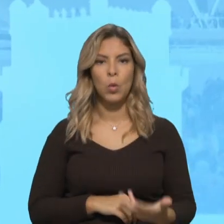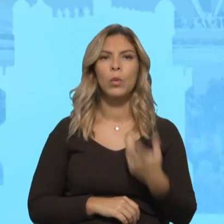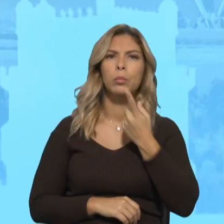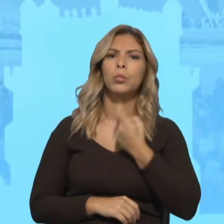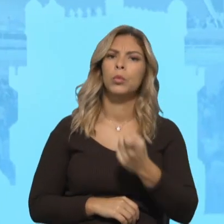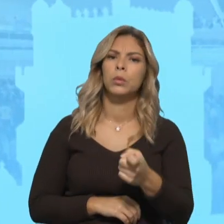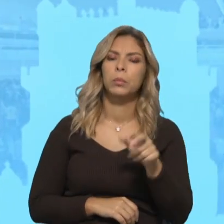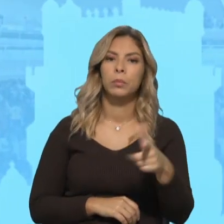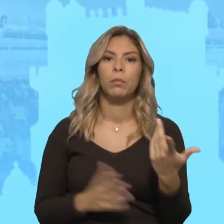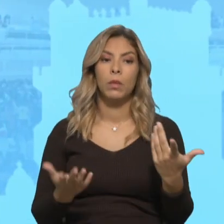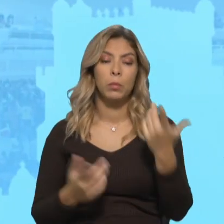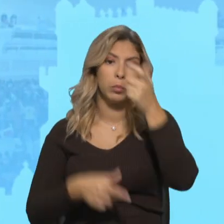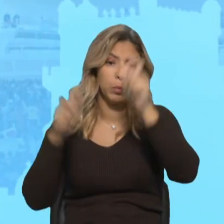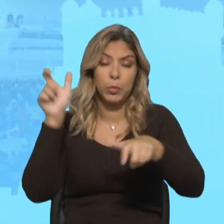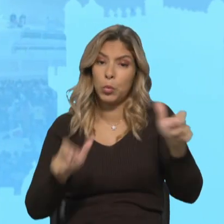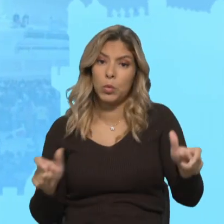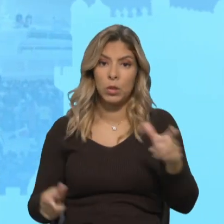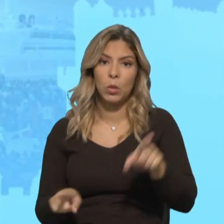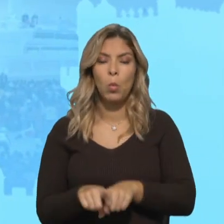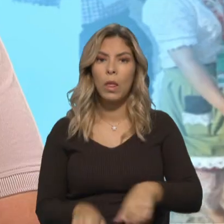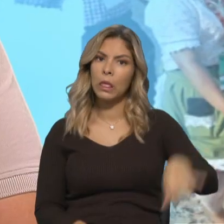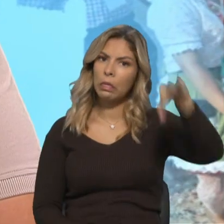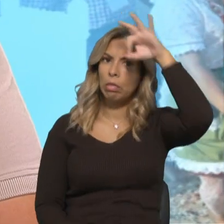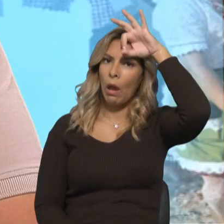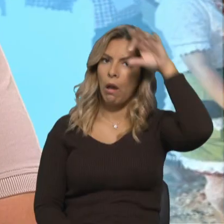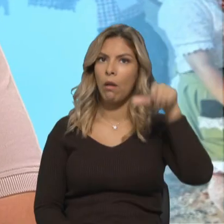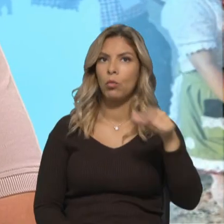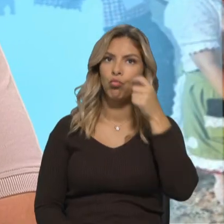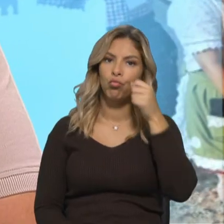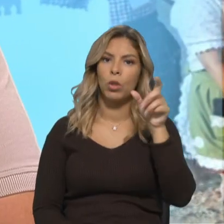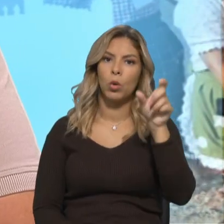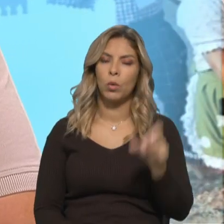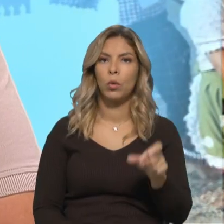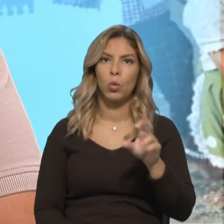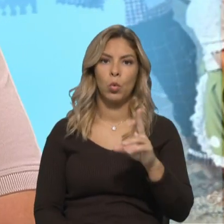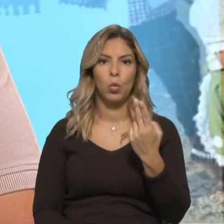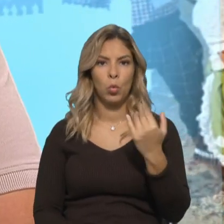também os leigos, não é? E connosco está o Rui Antunes, que pertence aos leigos